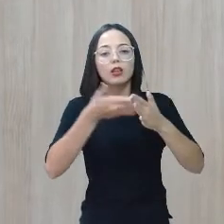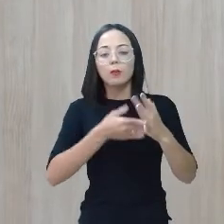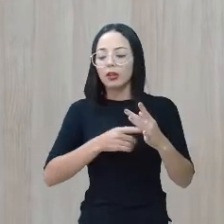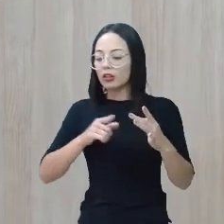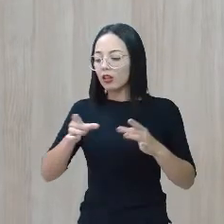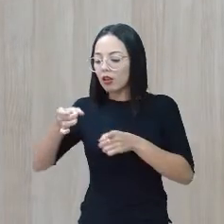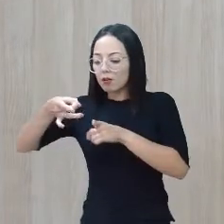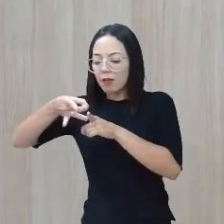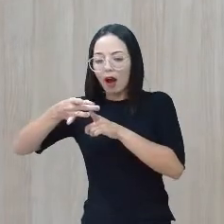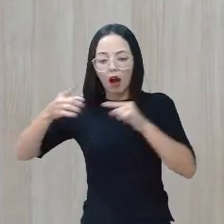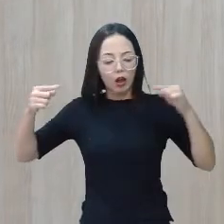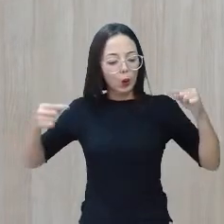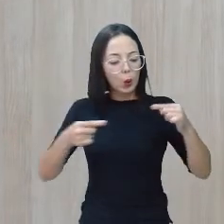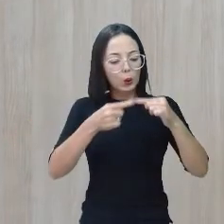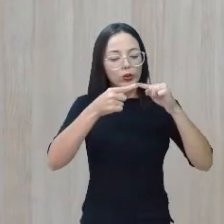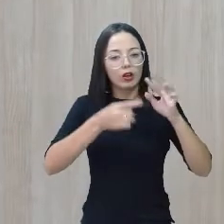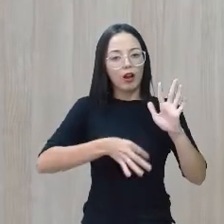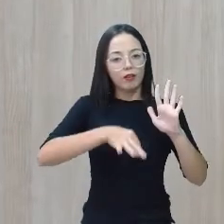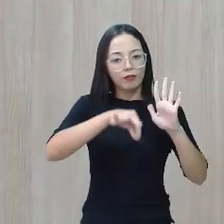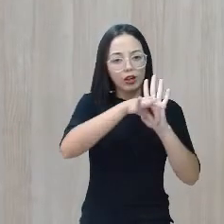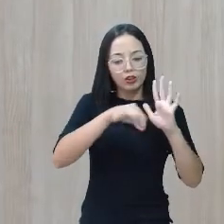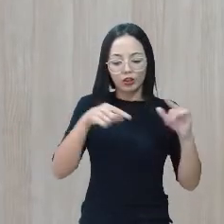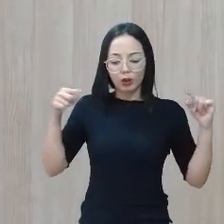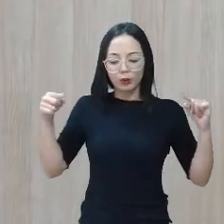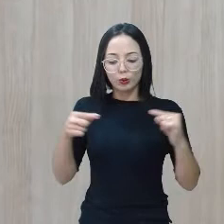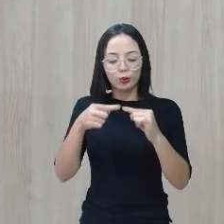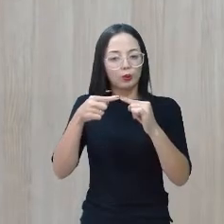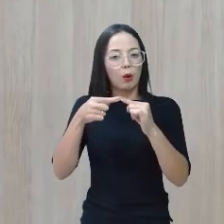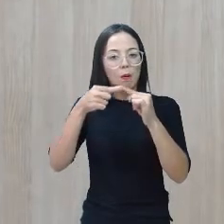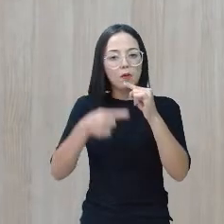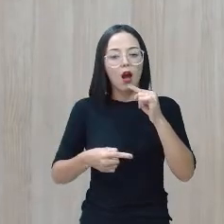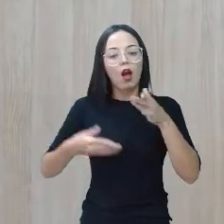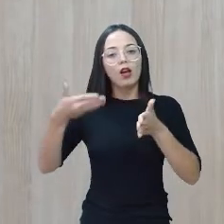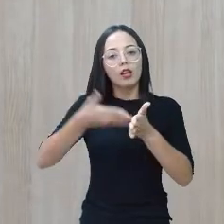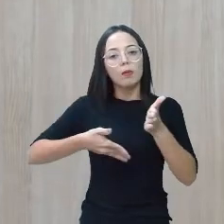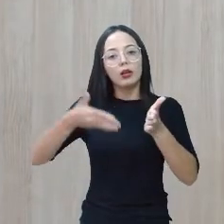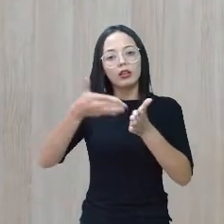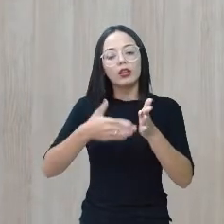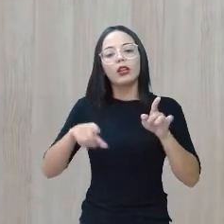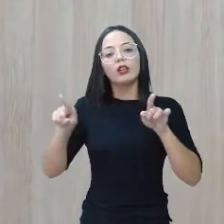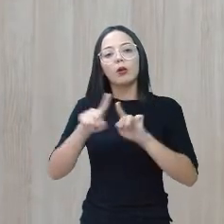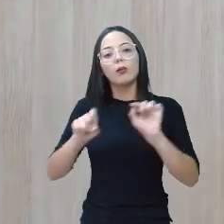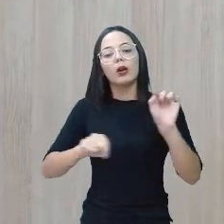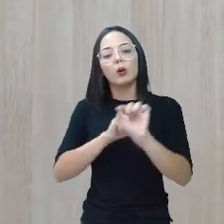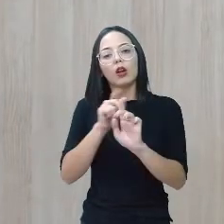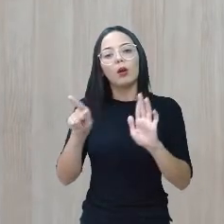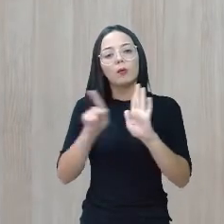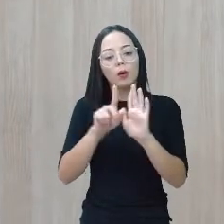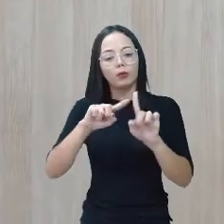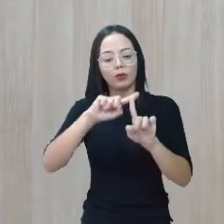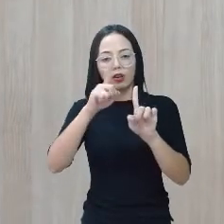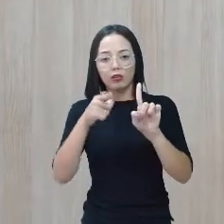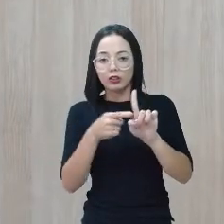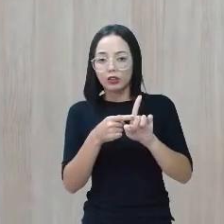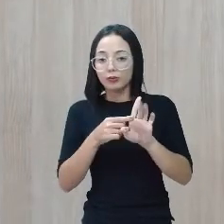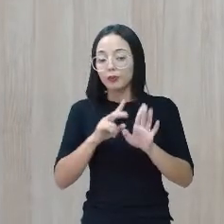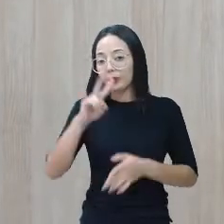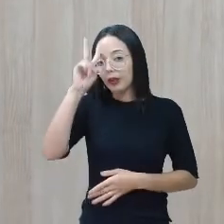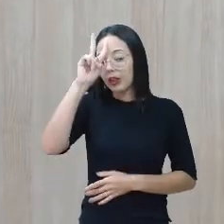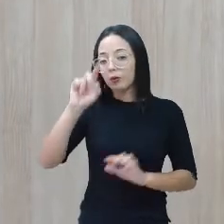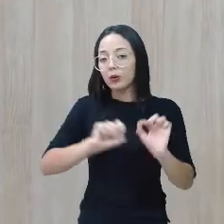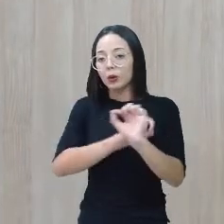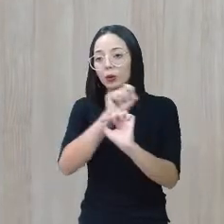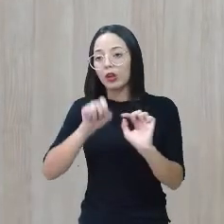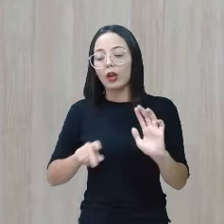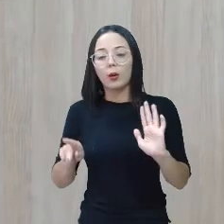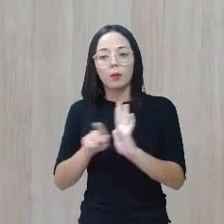óvulo com o espermatozoide e aí impedir que ocorra a concepção também. Lembrando que ela